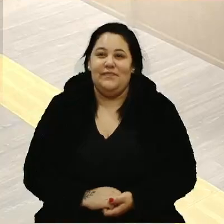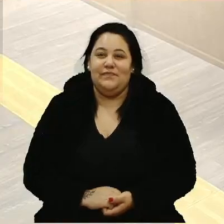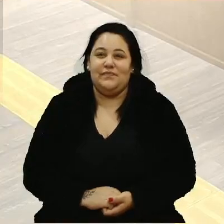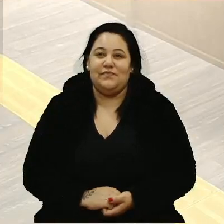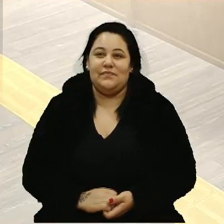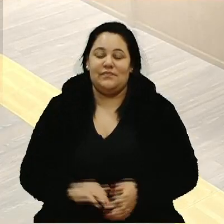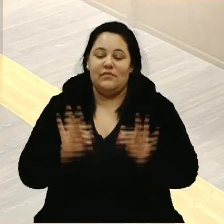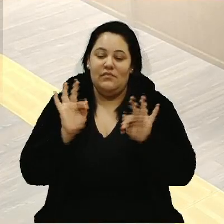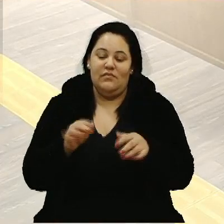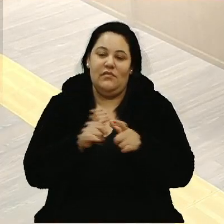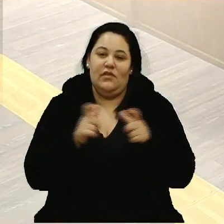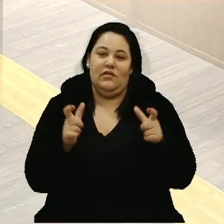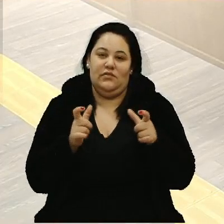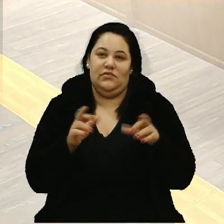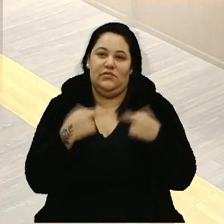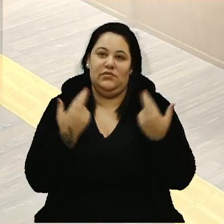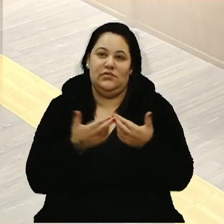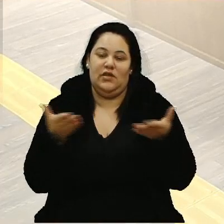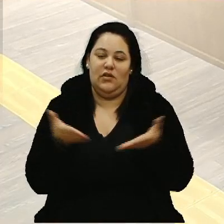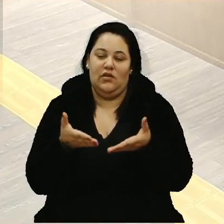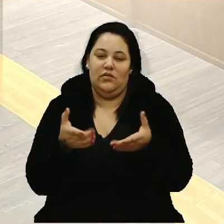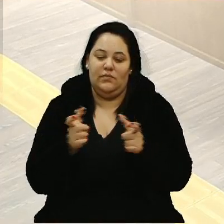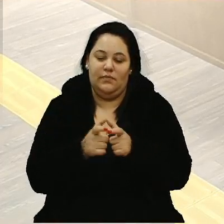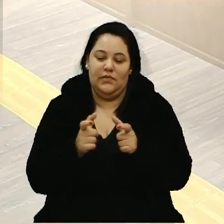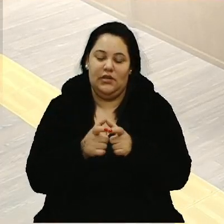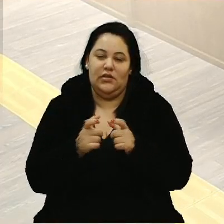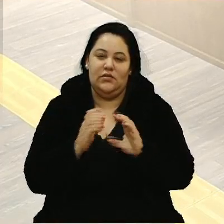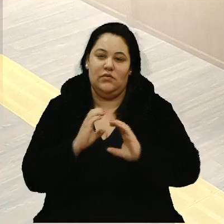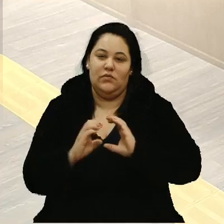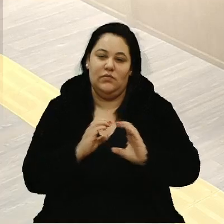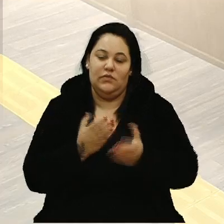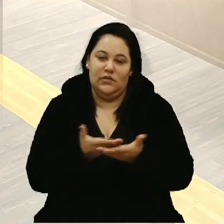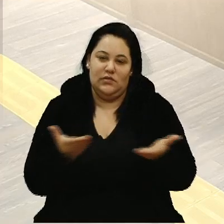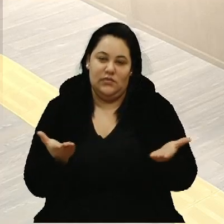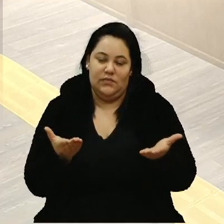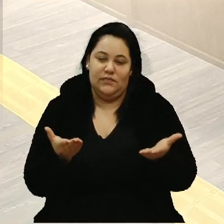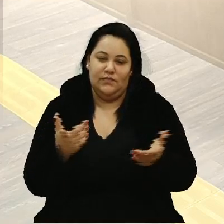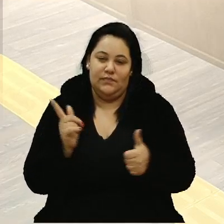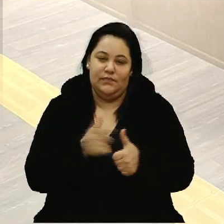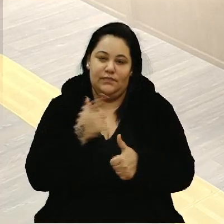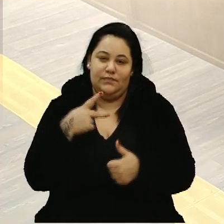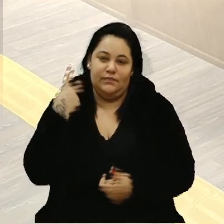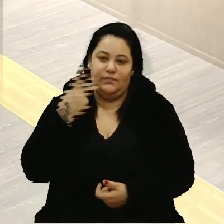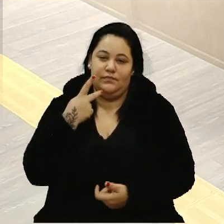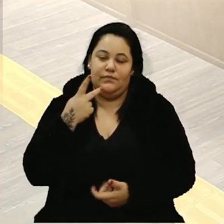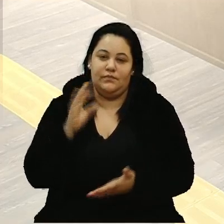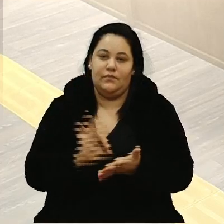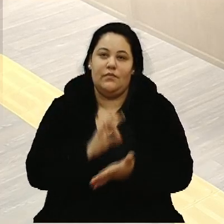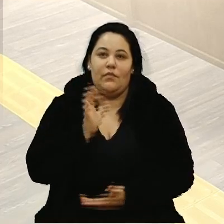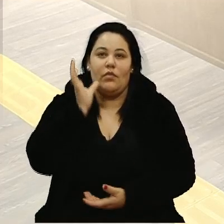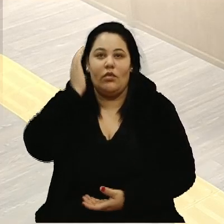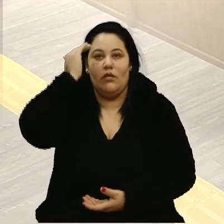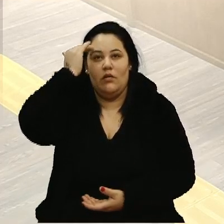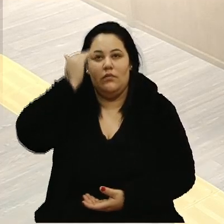Encerrado o grande expediente, passemos ao espaço do pequeno expediente. Primeiro vereador inscrito, vereador Felipe